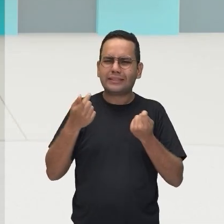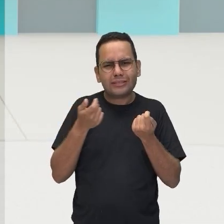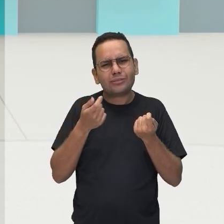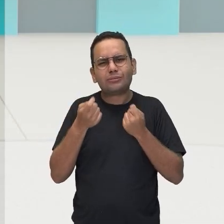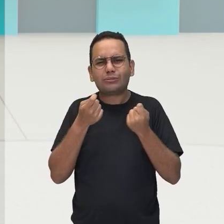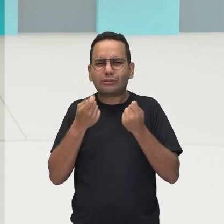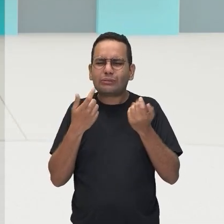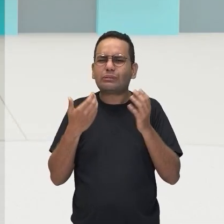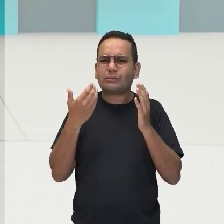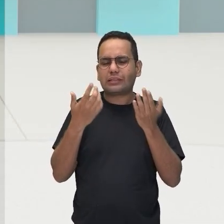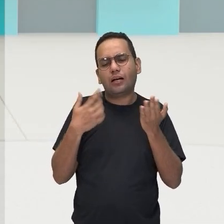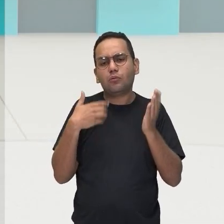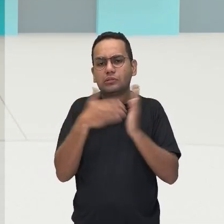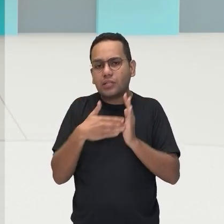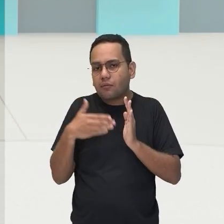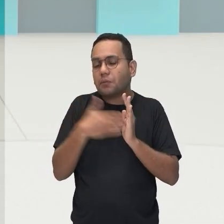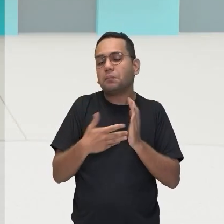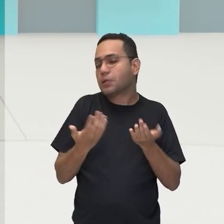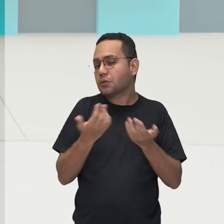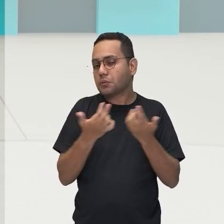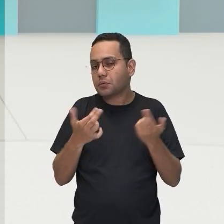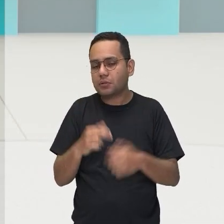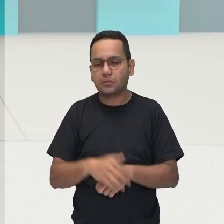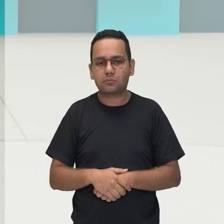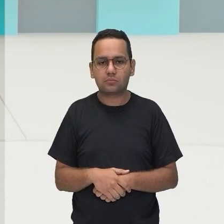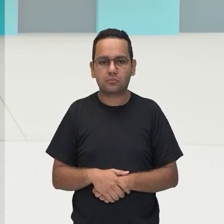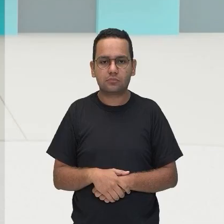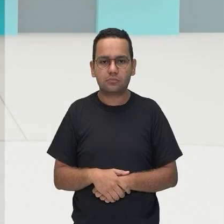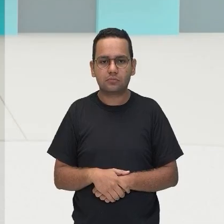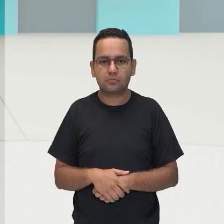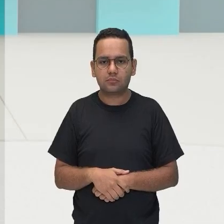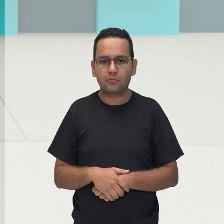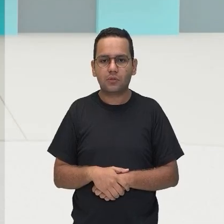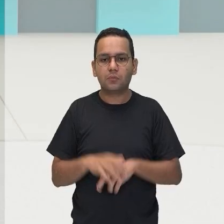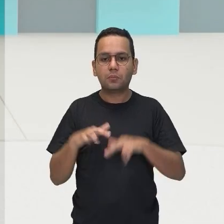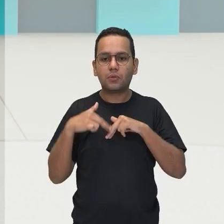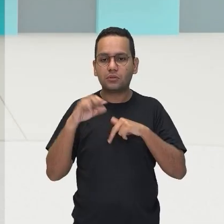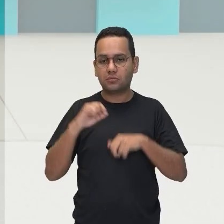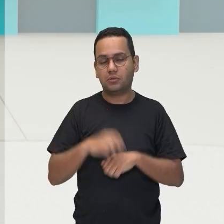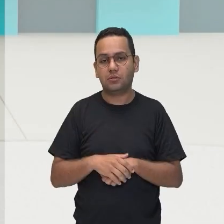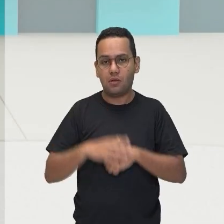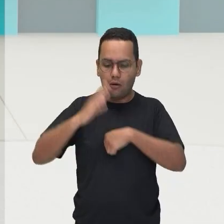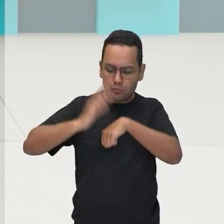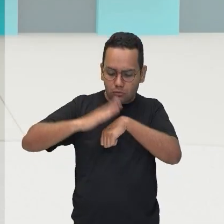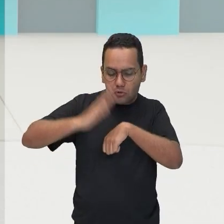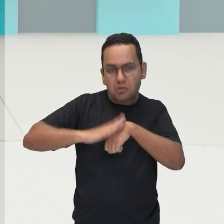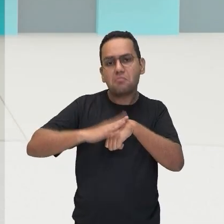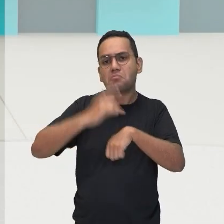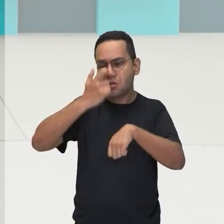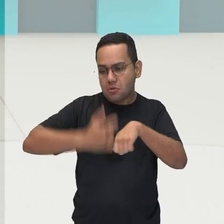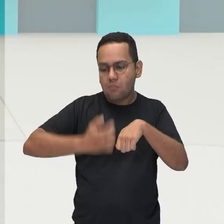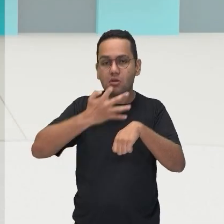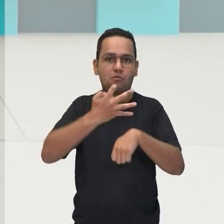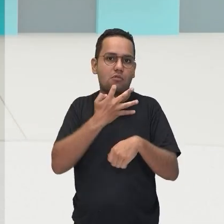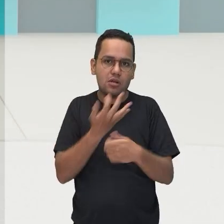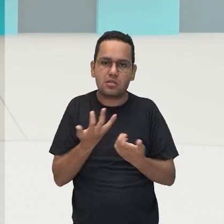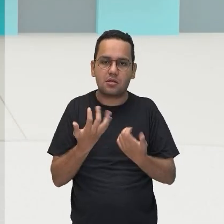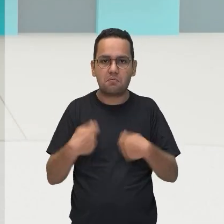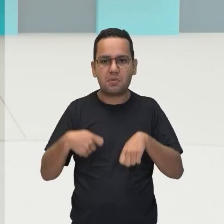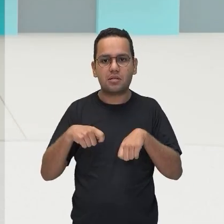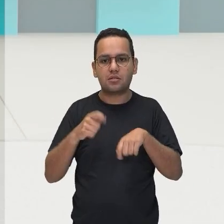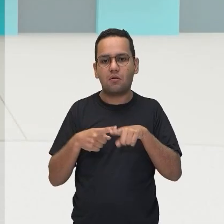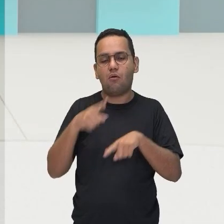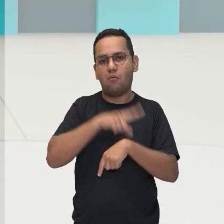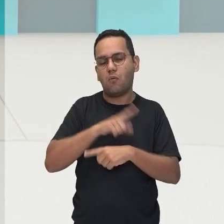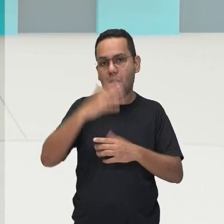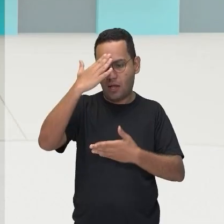sobre si. Possibilita, né, como a questão do autoconhecimento, que eu acabei de citar, a autoconfiança, como eu também acabei de